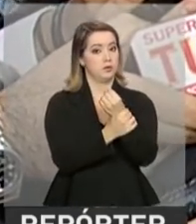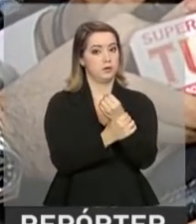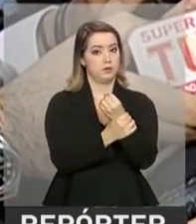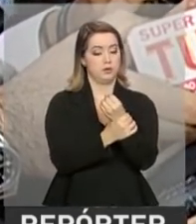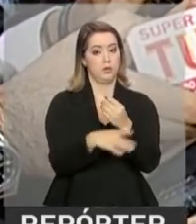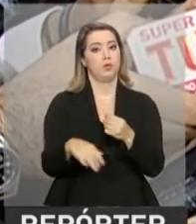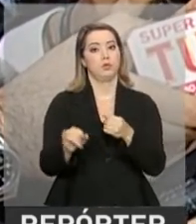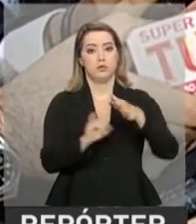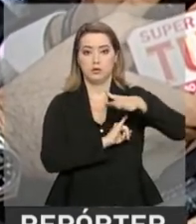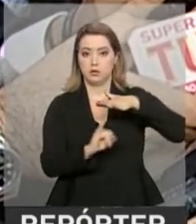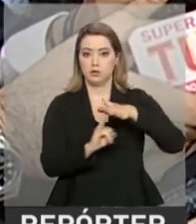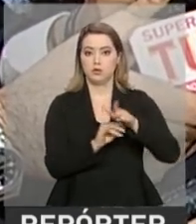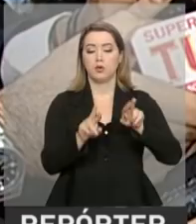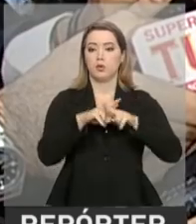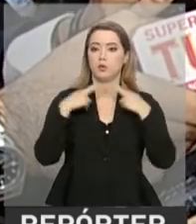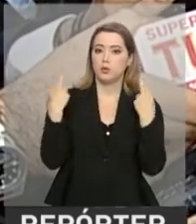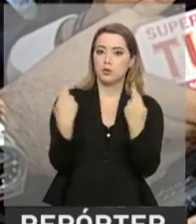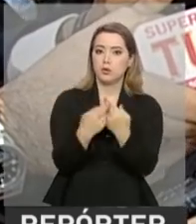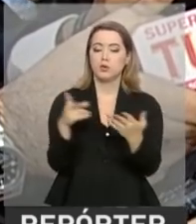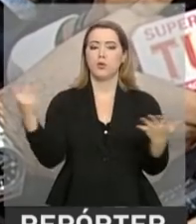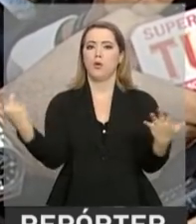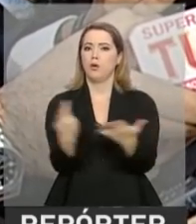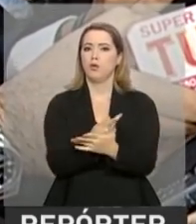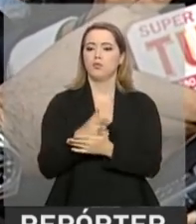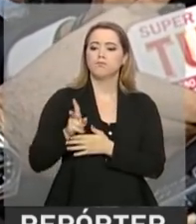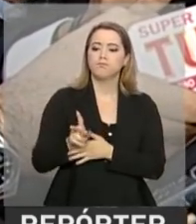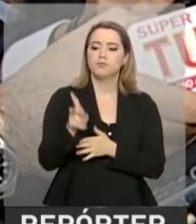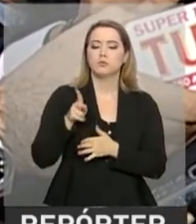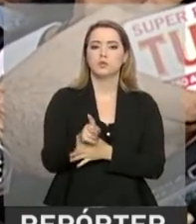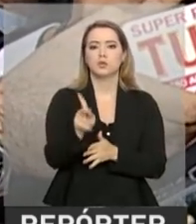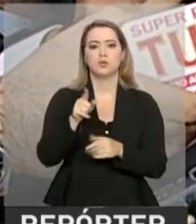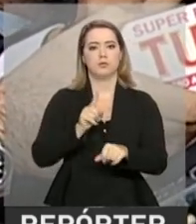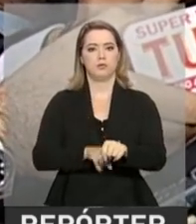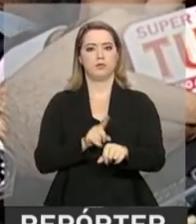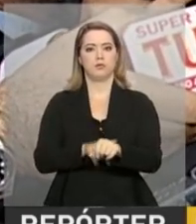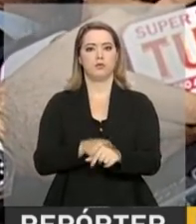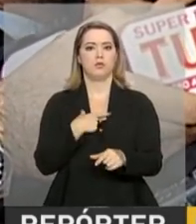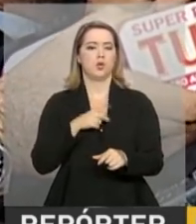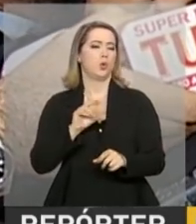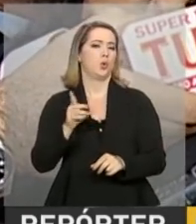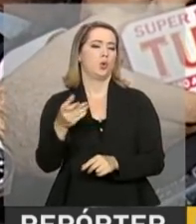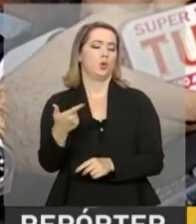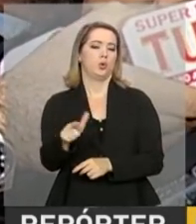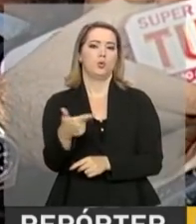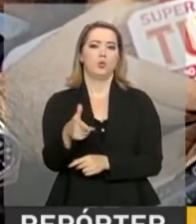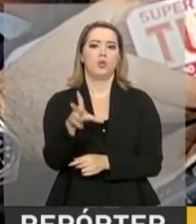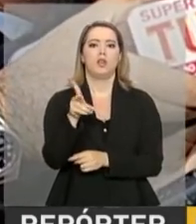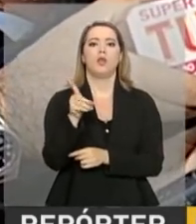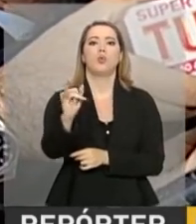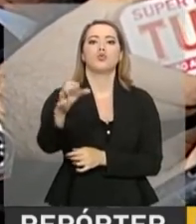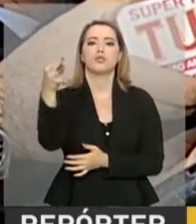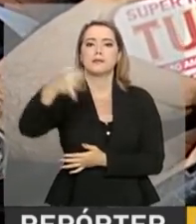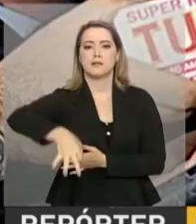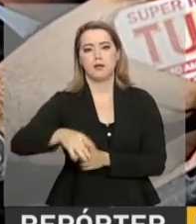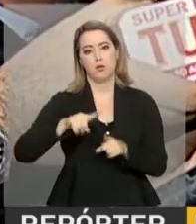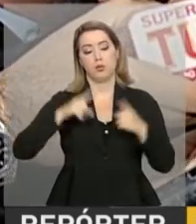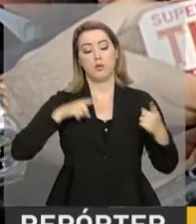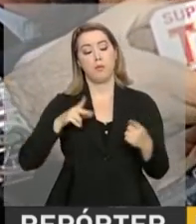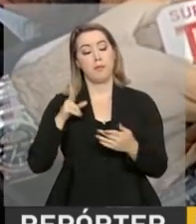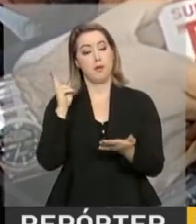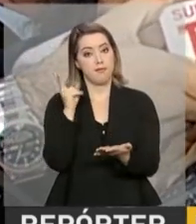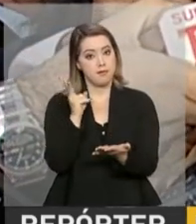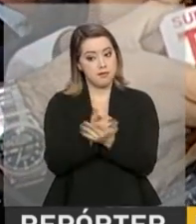definido que reuniões como essa acontecerão periodicamente. Não há uma data definida, mas esse